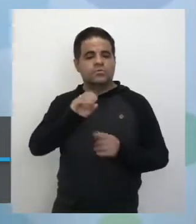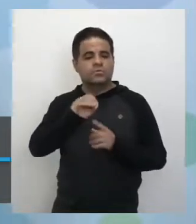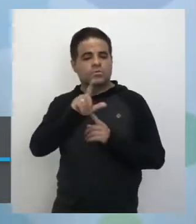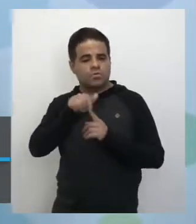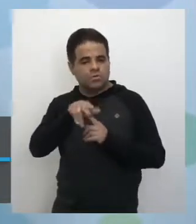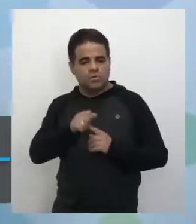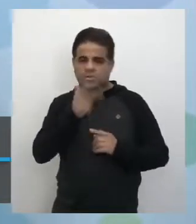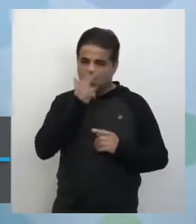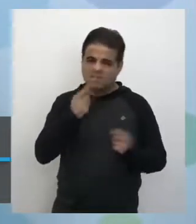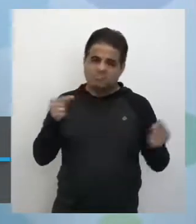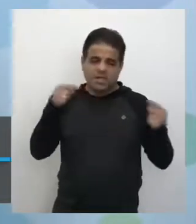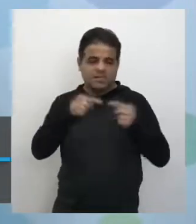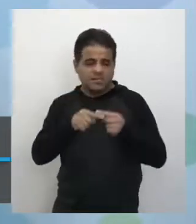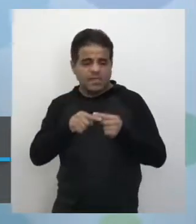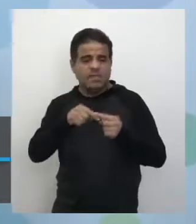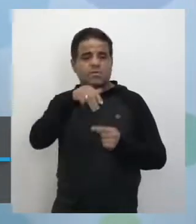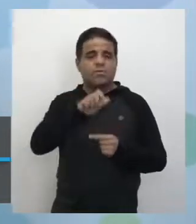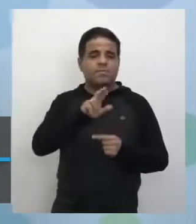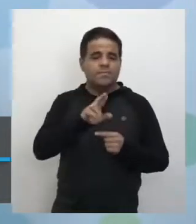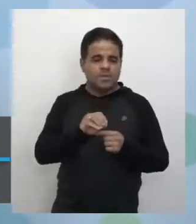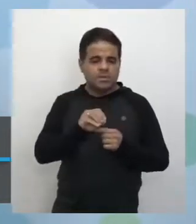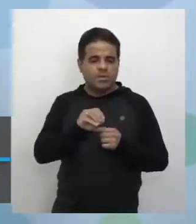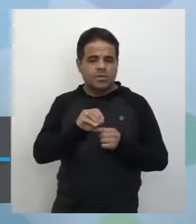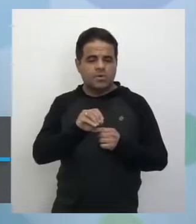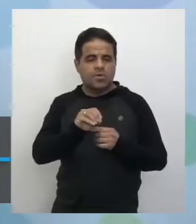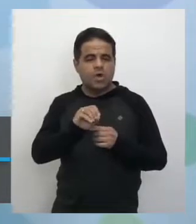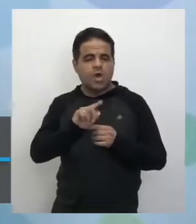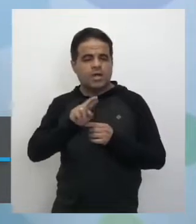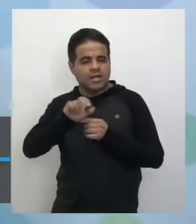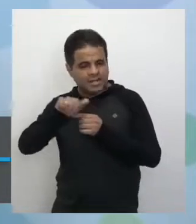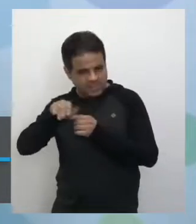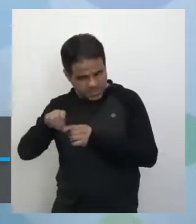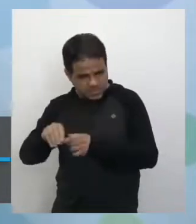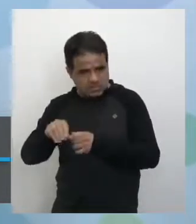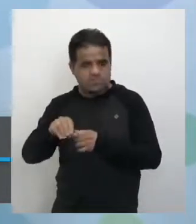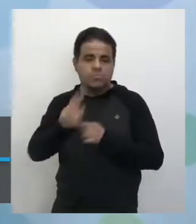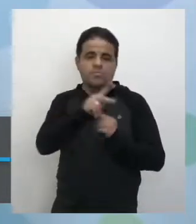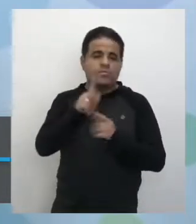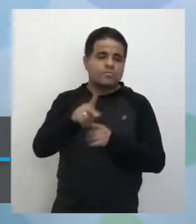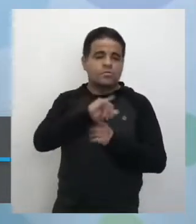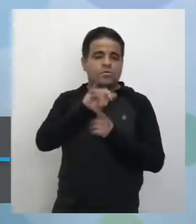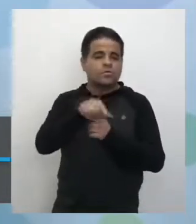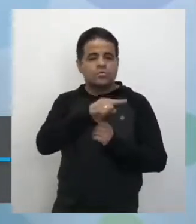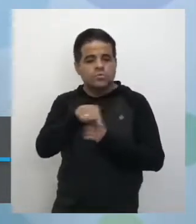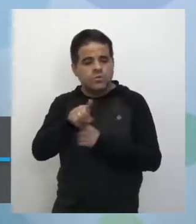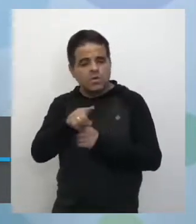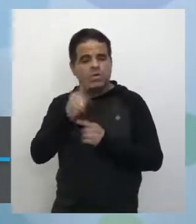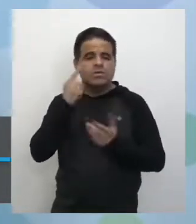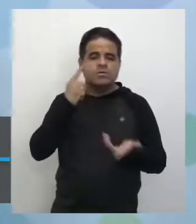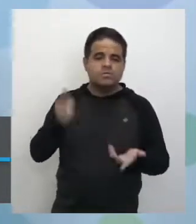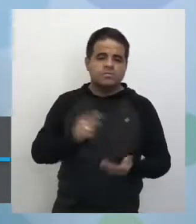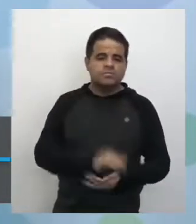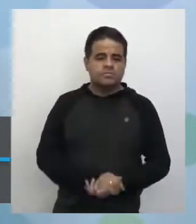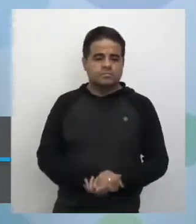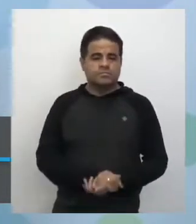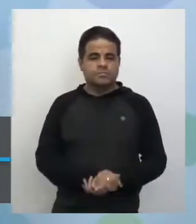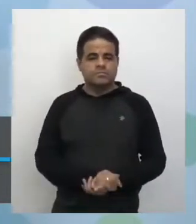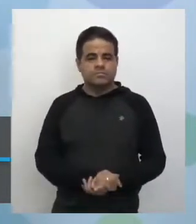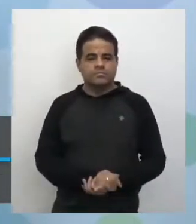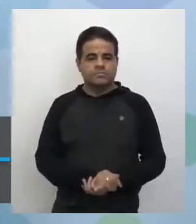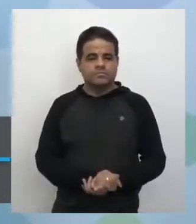se tem a ver com micro-organismo, né? Devo fazer uma perguntinha aqui. Aí pro João, né? Good afternoon.